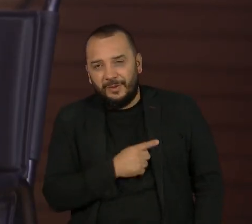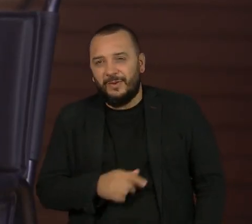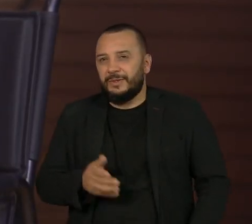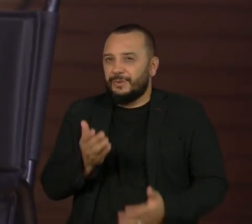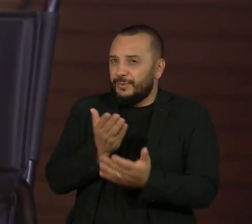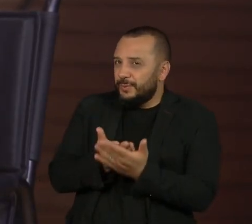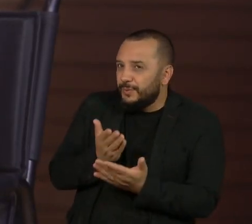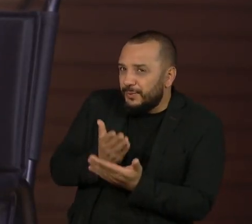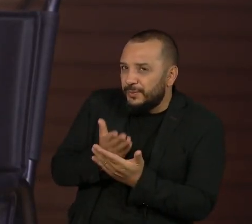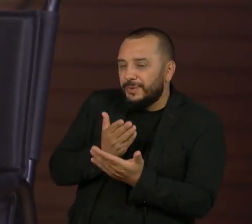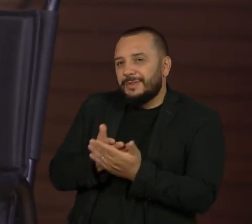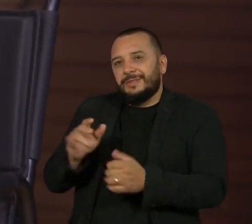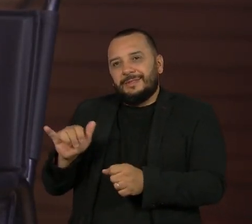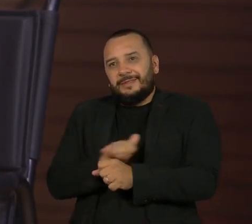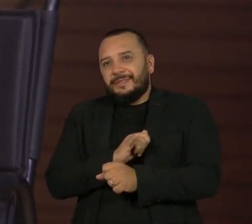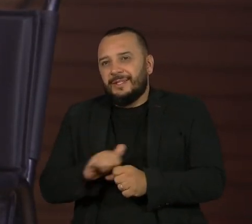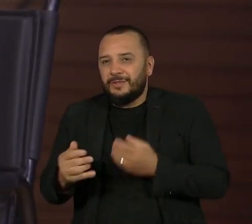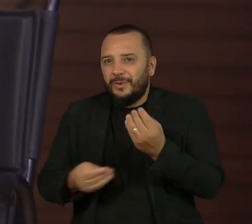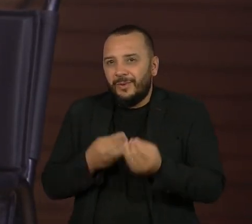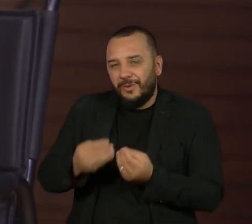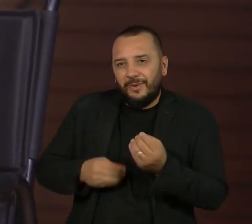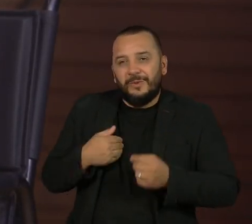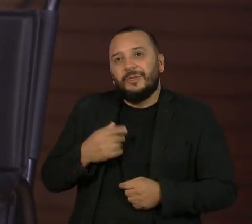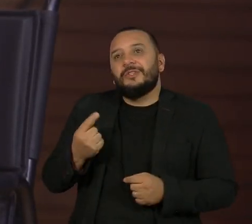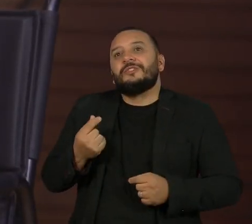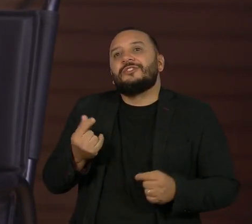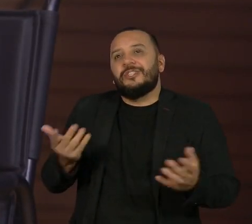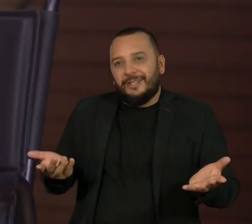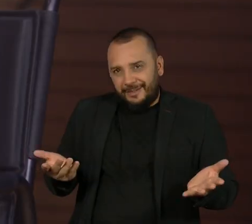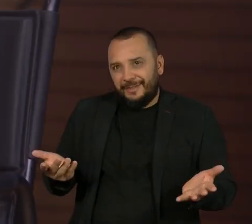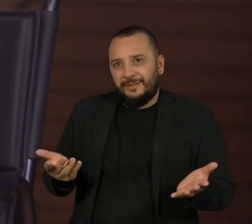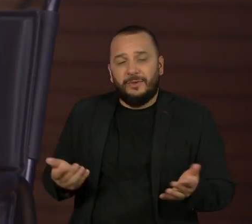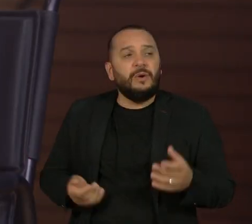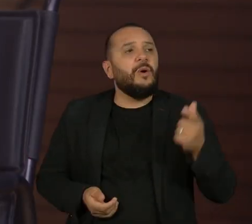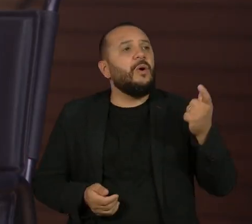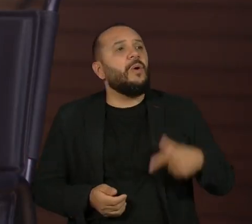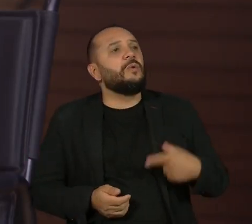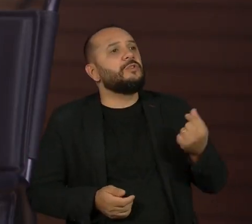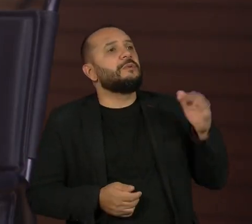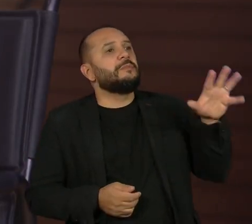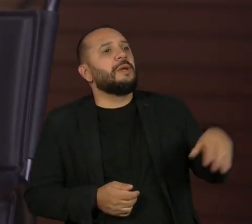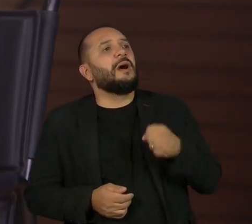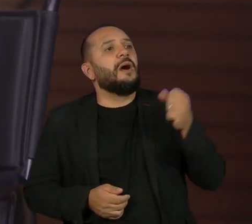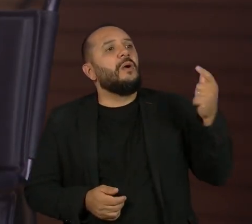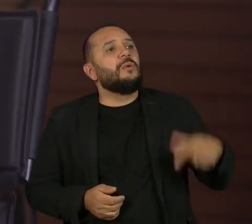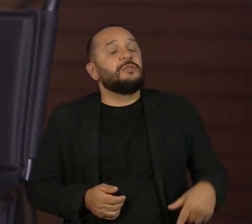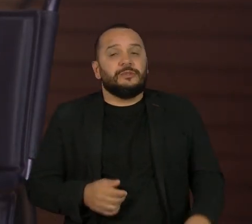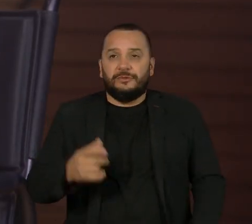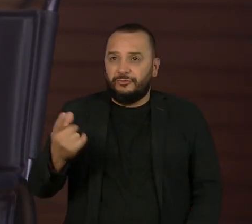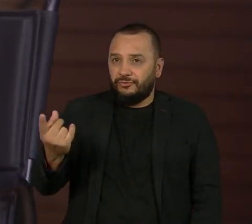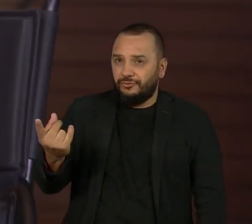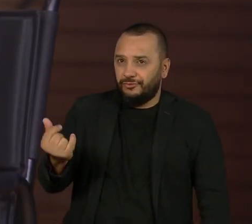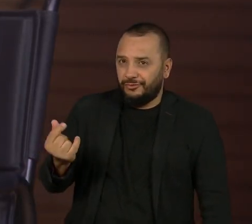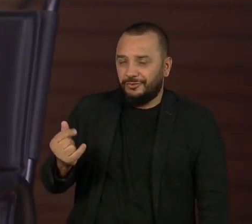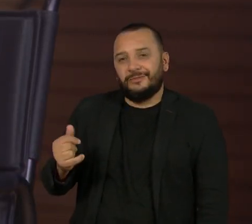caminhos para trazer esse dinheiro para o pote, né? De onde viria esse dinheiro? Olha, esse dinheiro vem